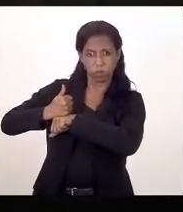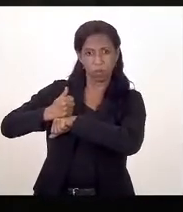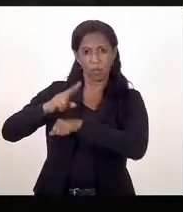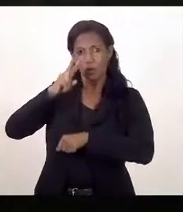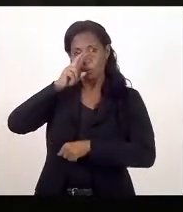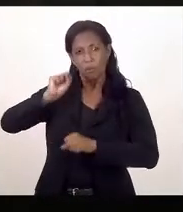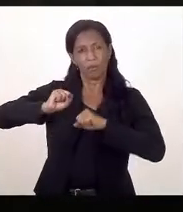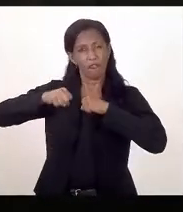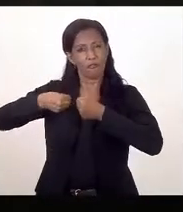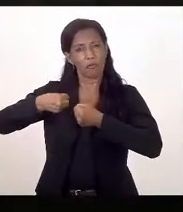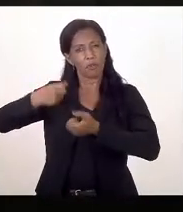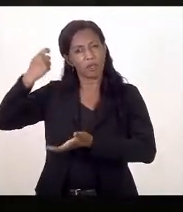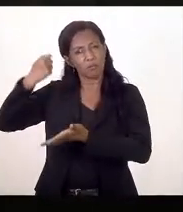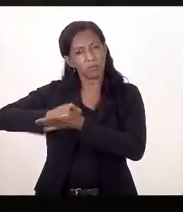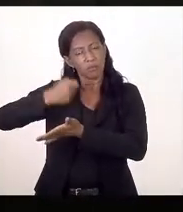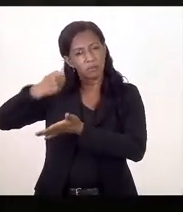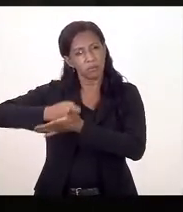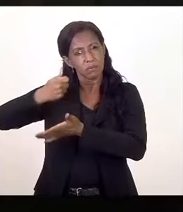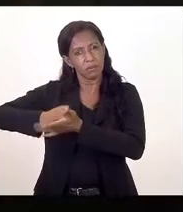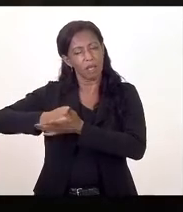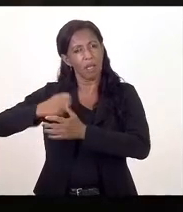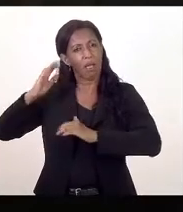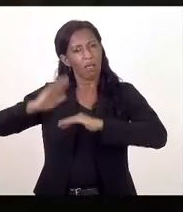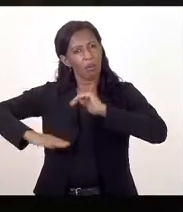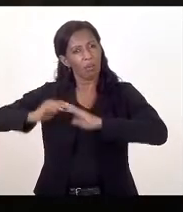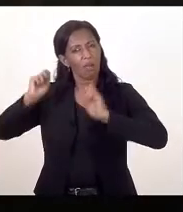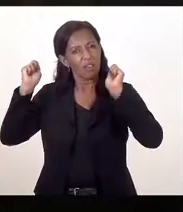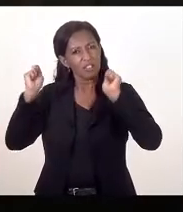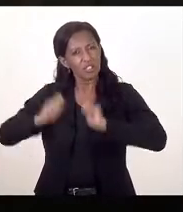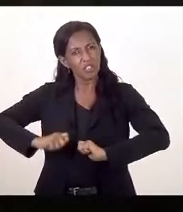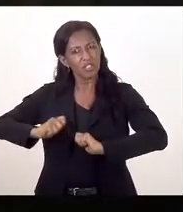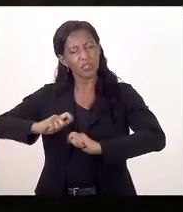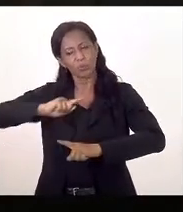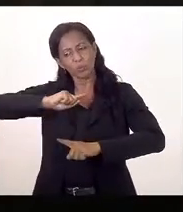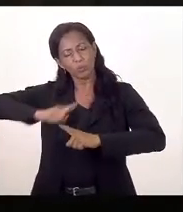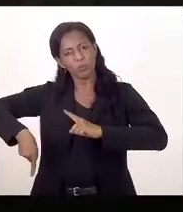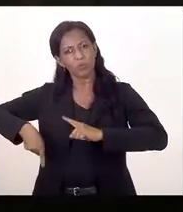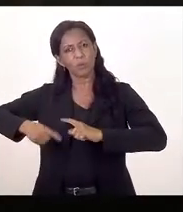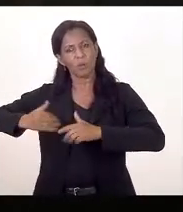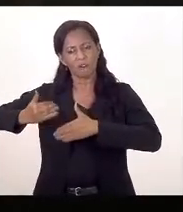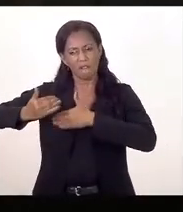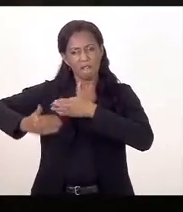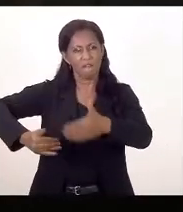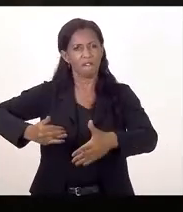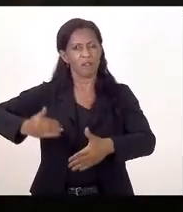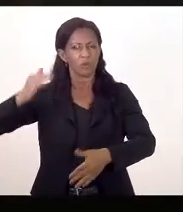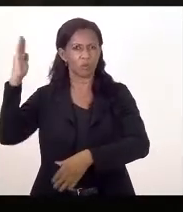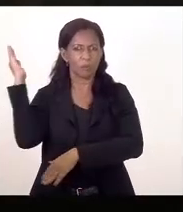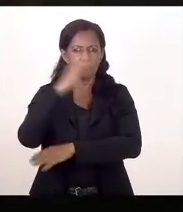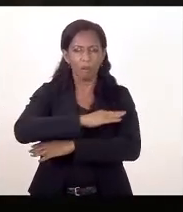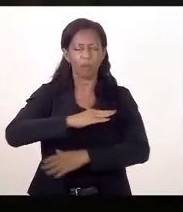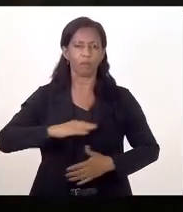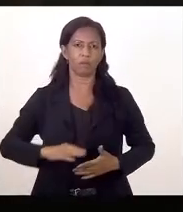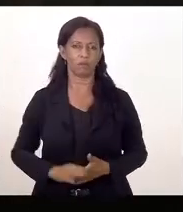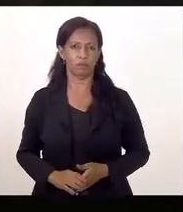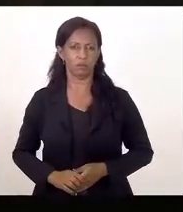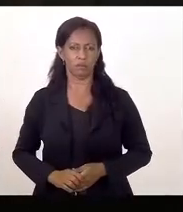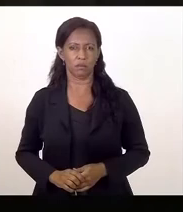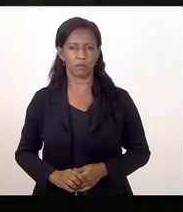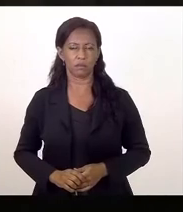força de resistência capaz de impedir o avanço da barbárie. é isto daí.